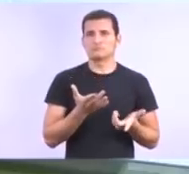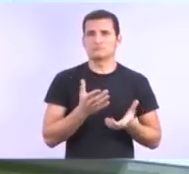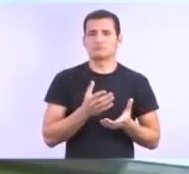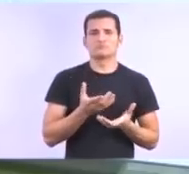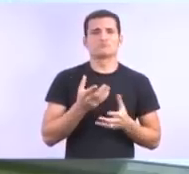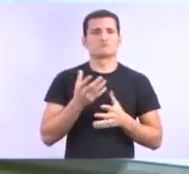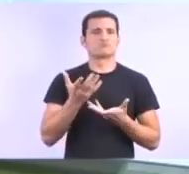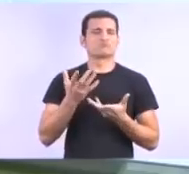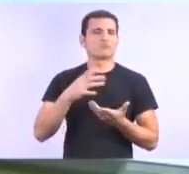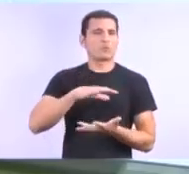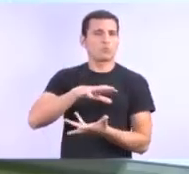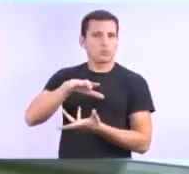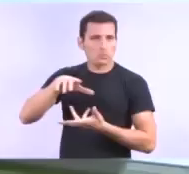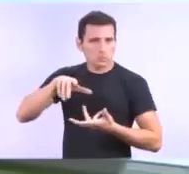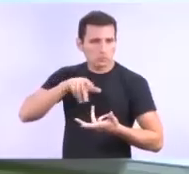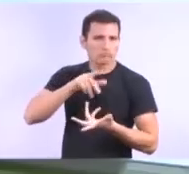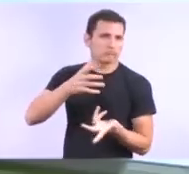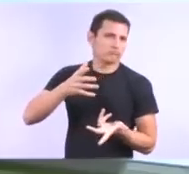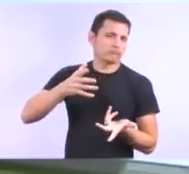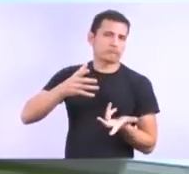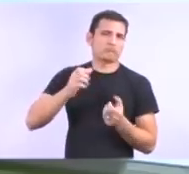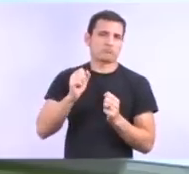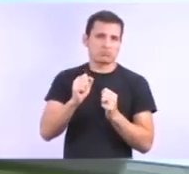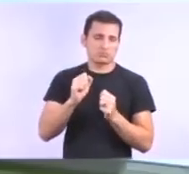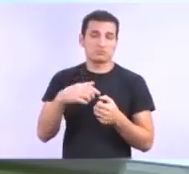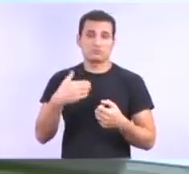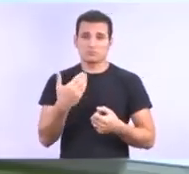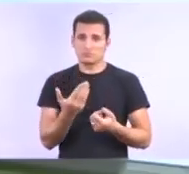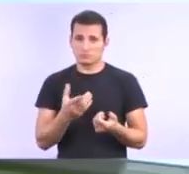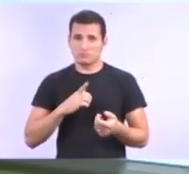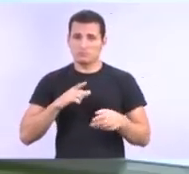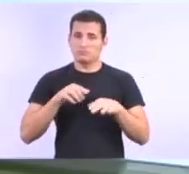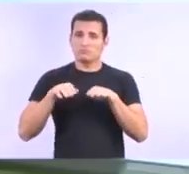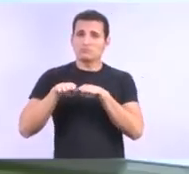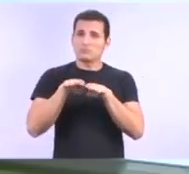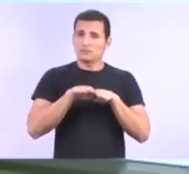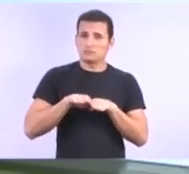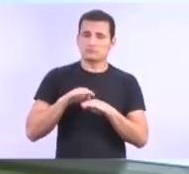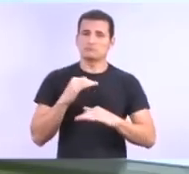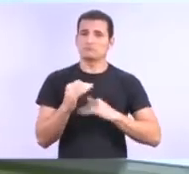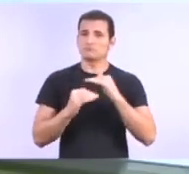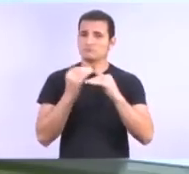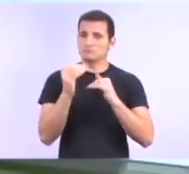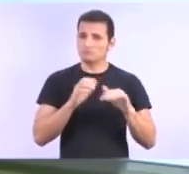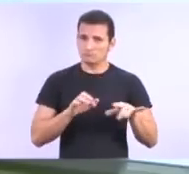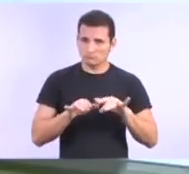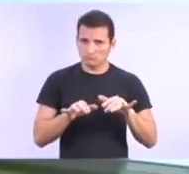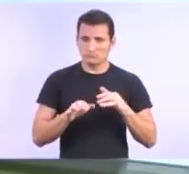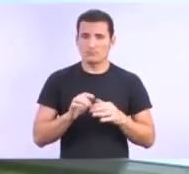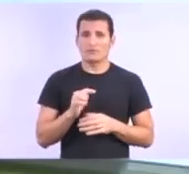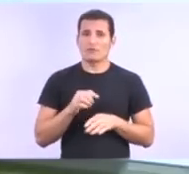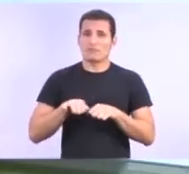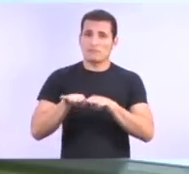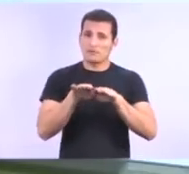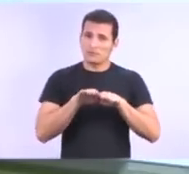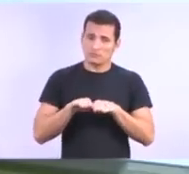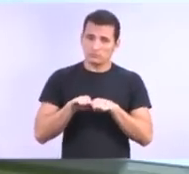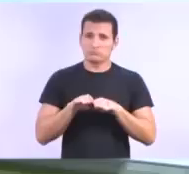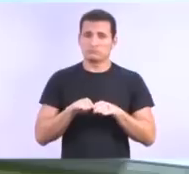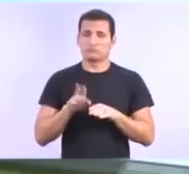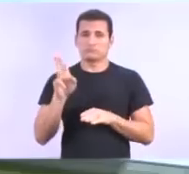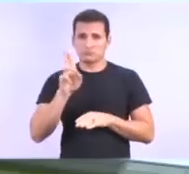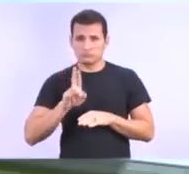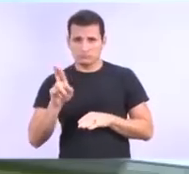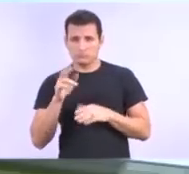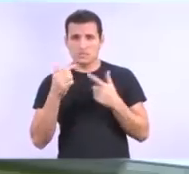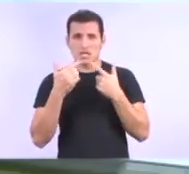mundo todo, ou vai ter que ser lido. Então você tem padrões de desenvolvimento. E nos padrões de desenvolvimento que eu utilizar nas